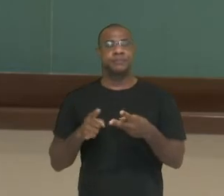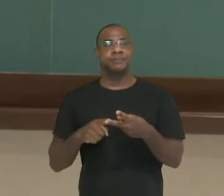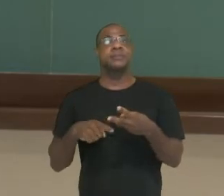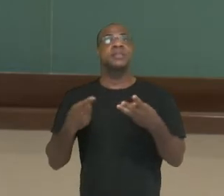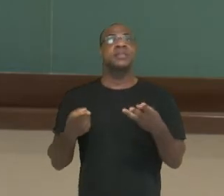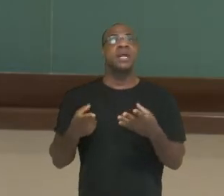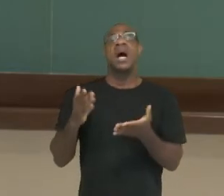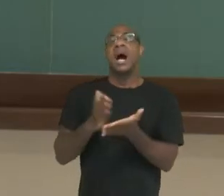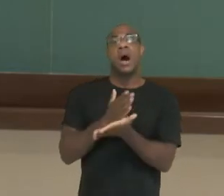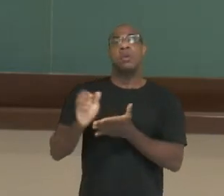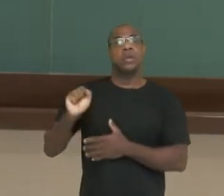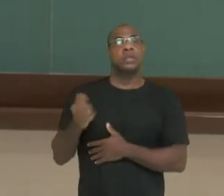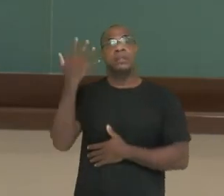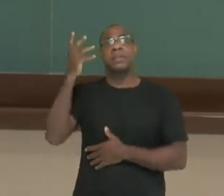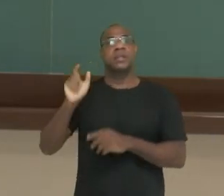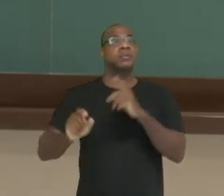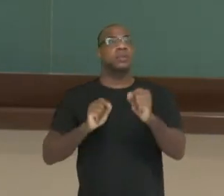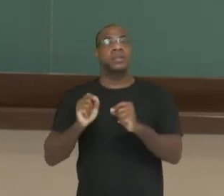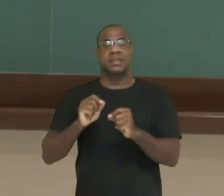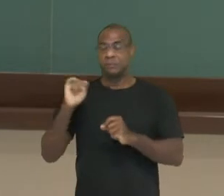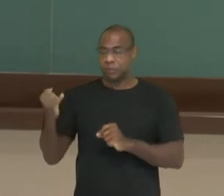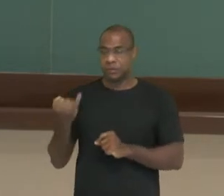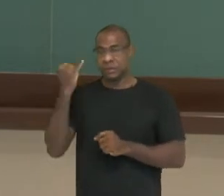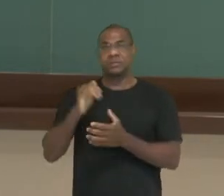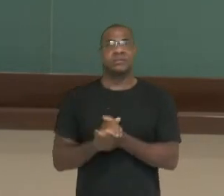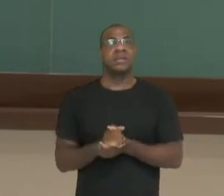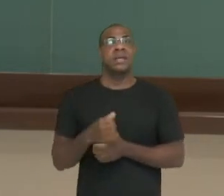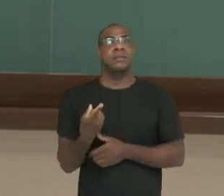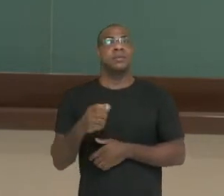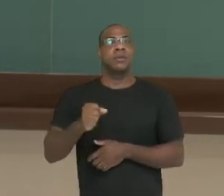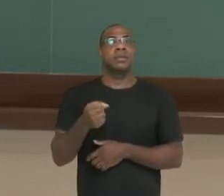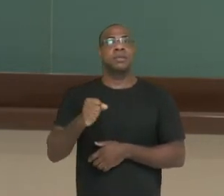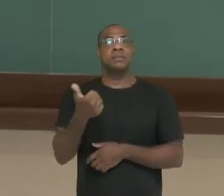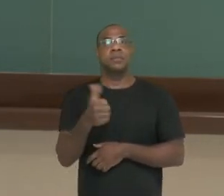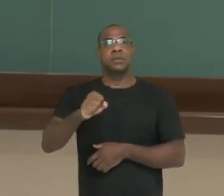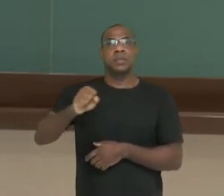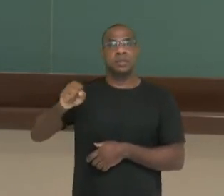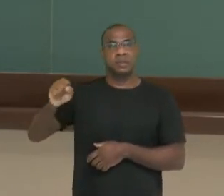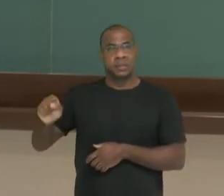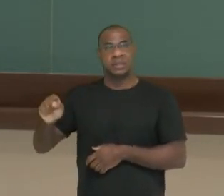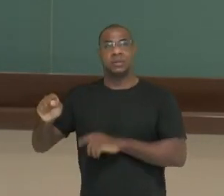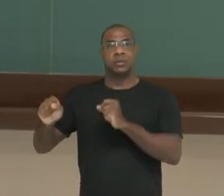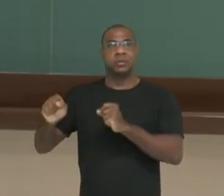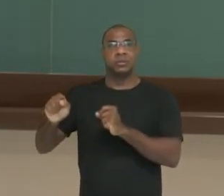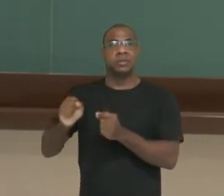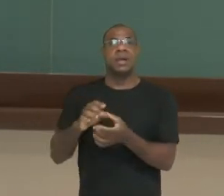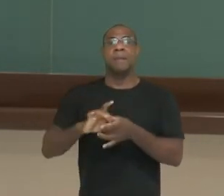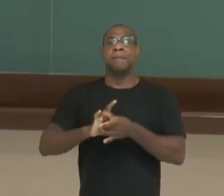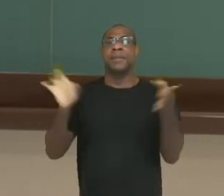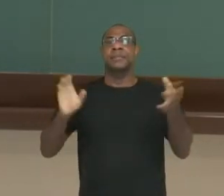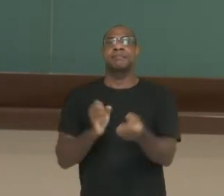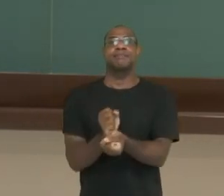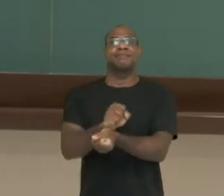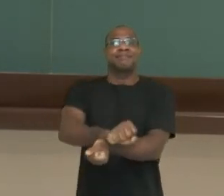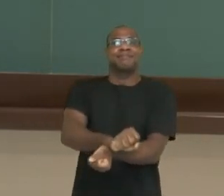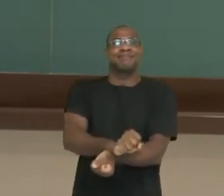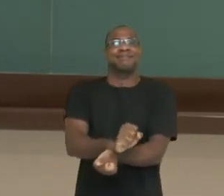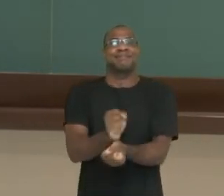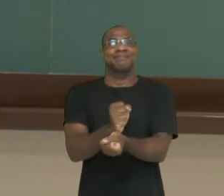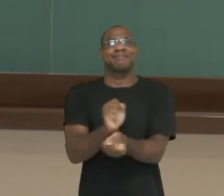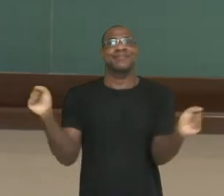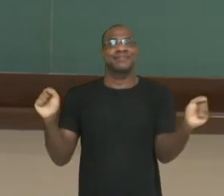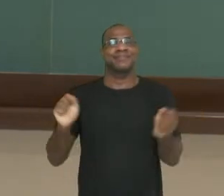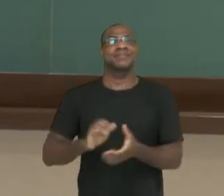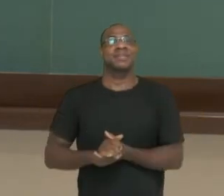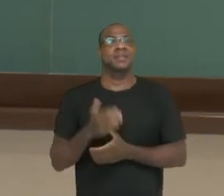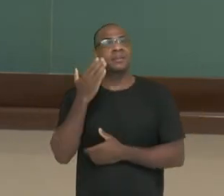Então, alguns fatos relevantes. Em 1888, a abolição da escravatura. Em